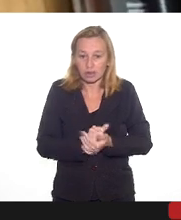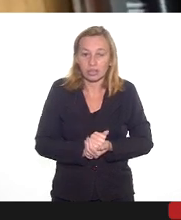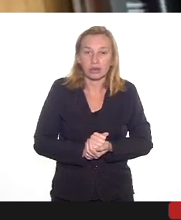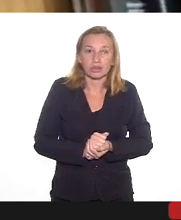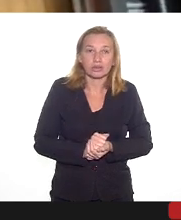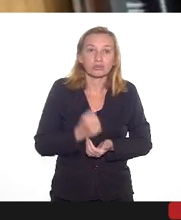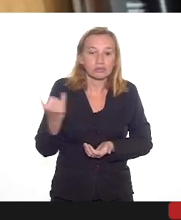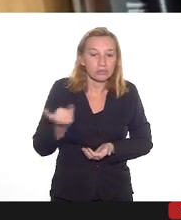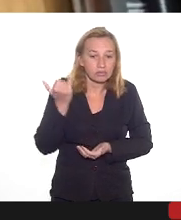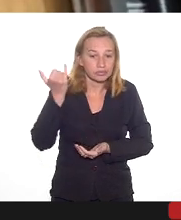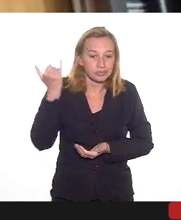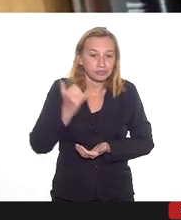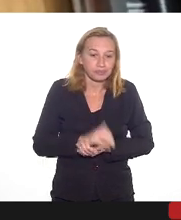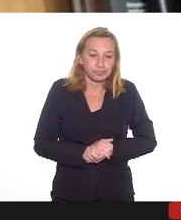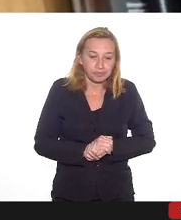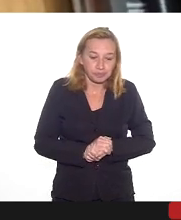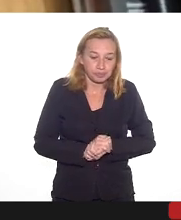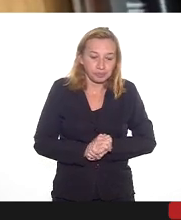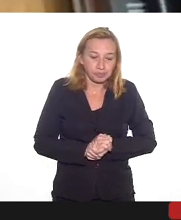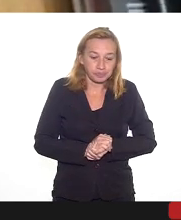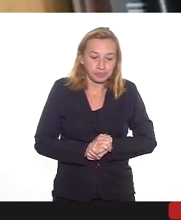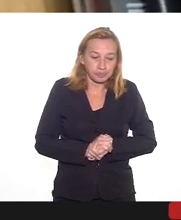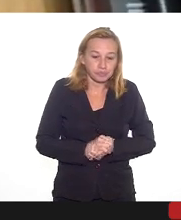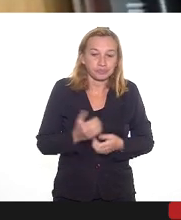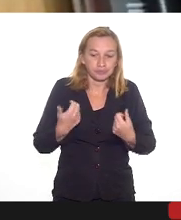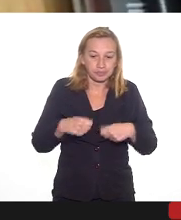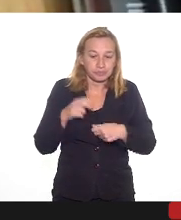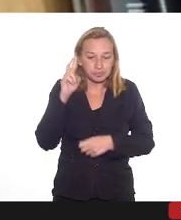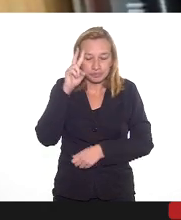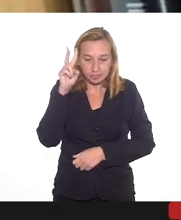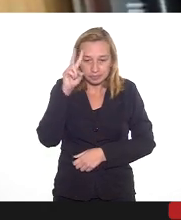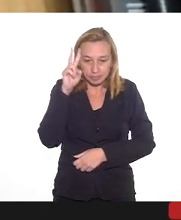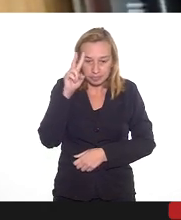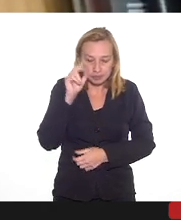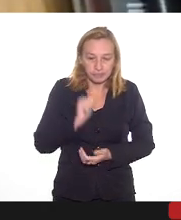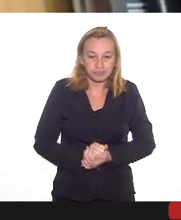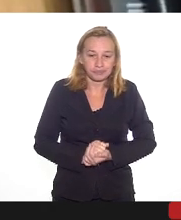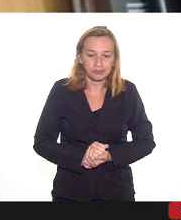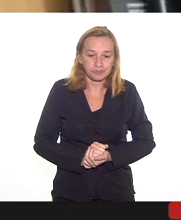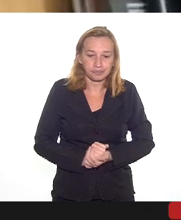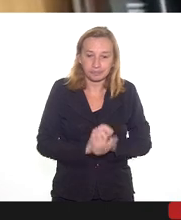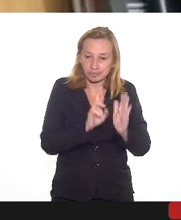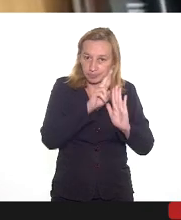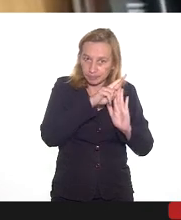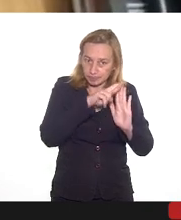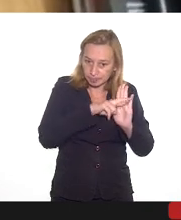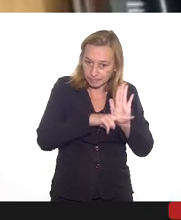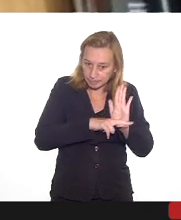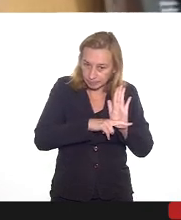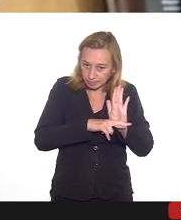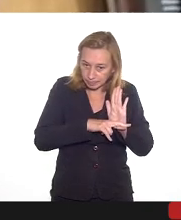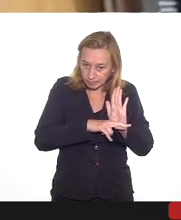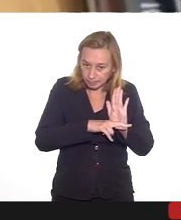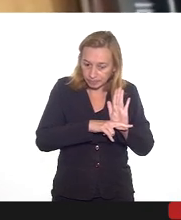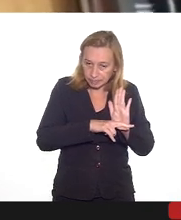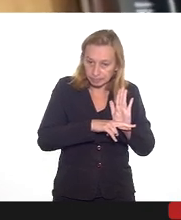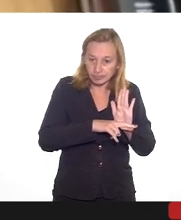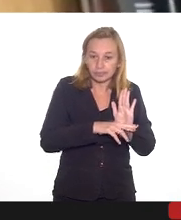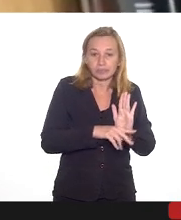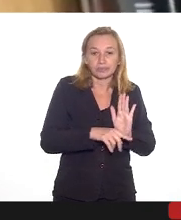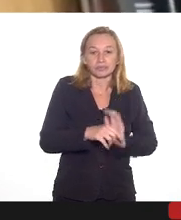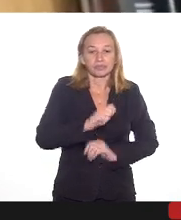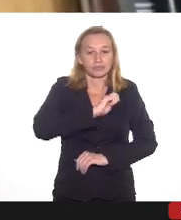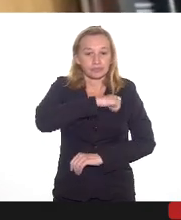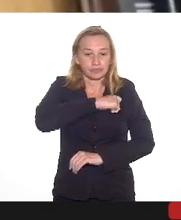uma coisa importante que a gente precisa lembrar com relação à regra né, as regras do regime de recuperação